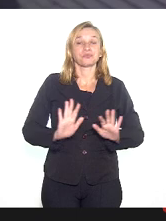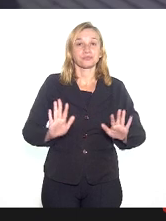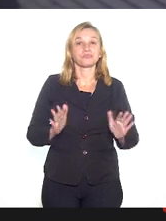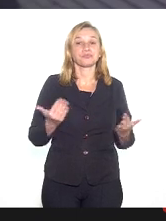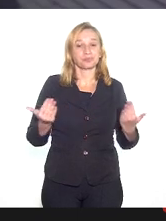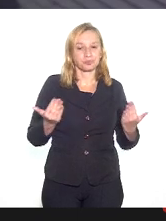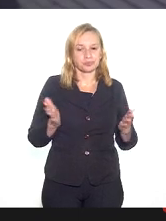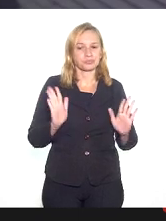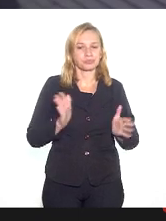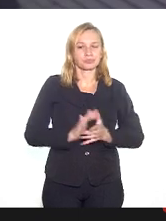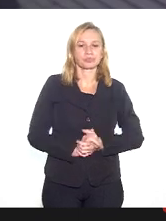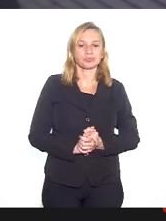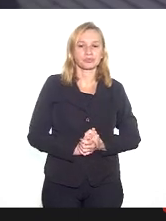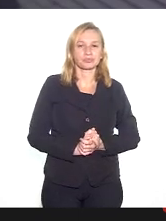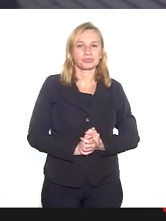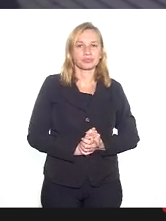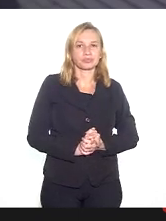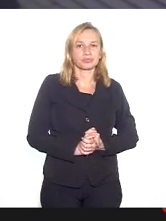já havia